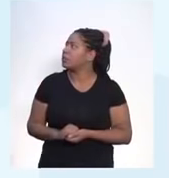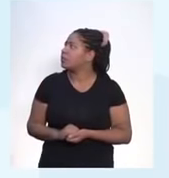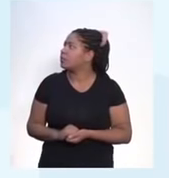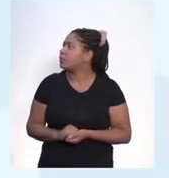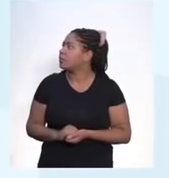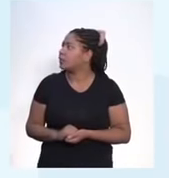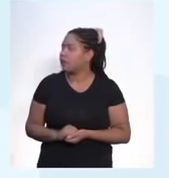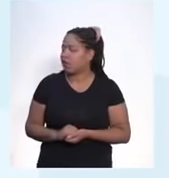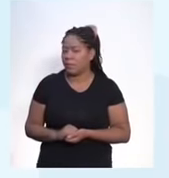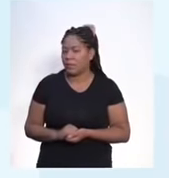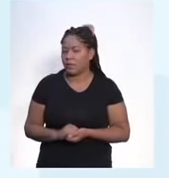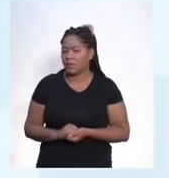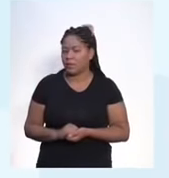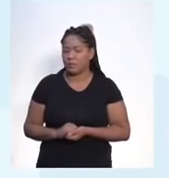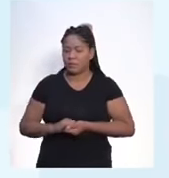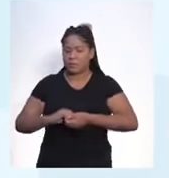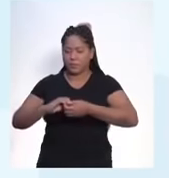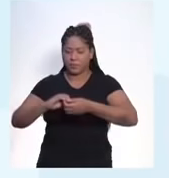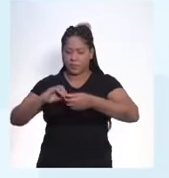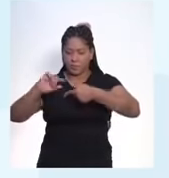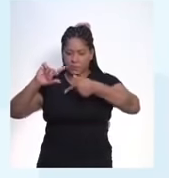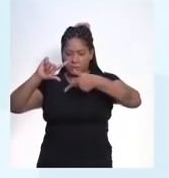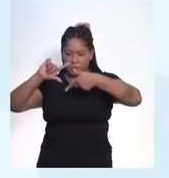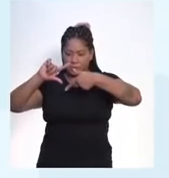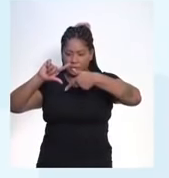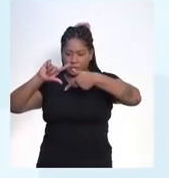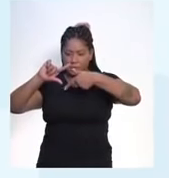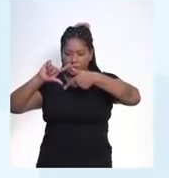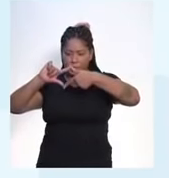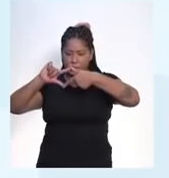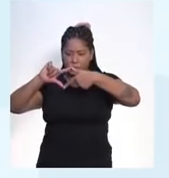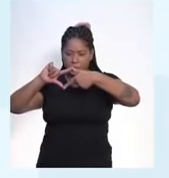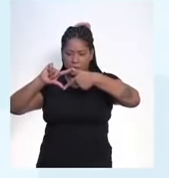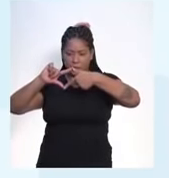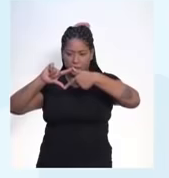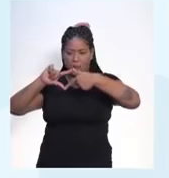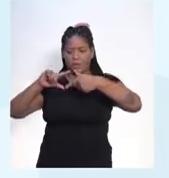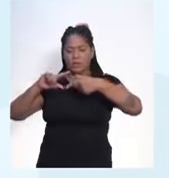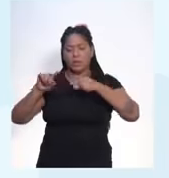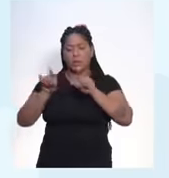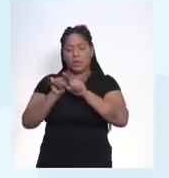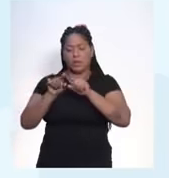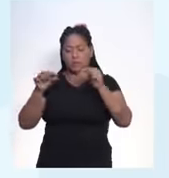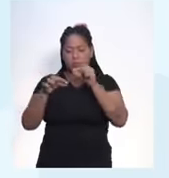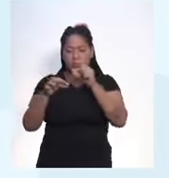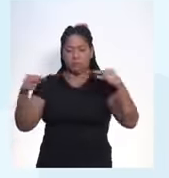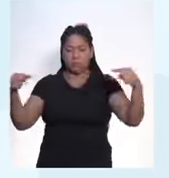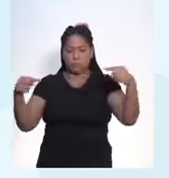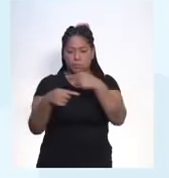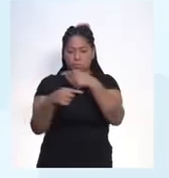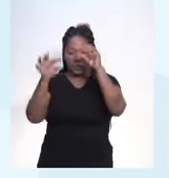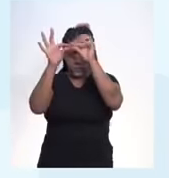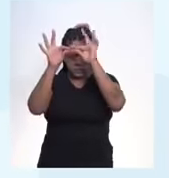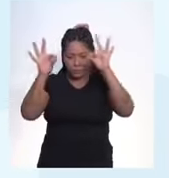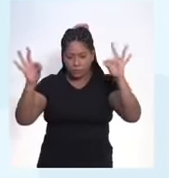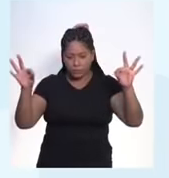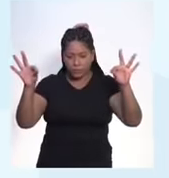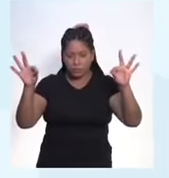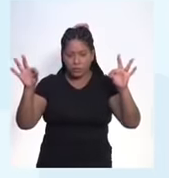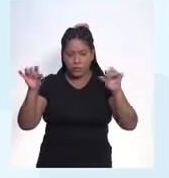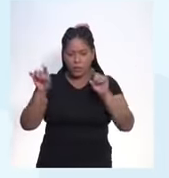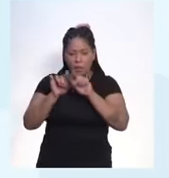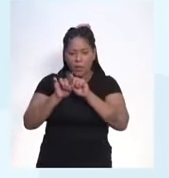não trapézio né tônica do retângulo e isso o seu lesão trapézio retângulo na que ele forma